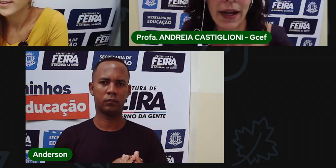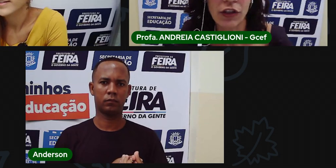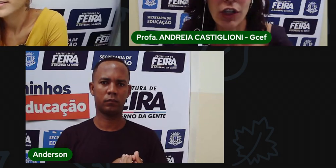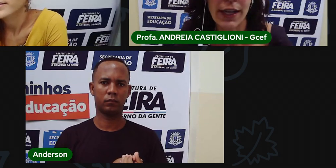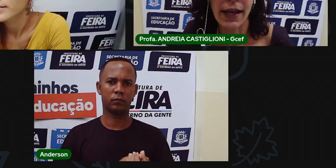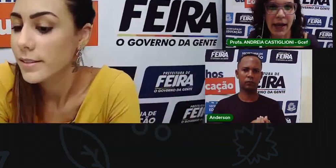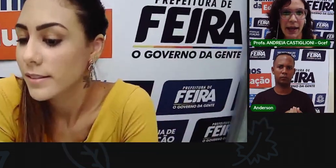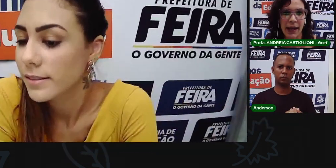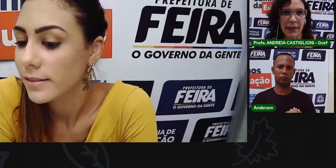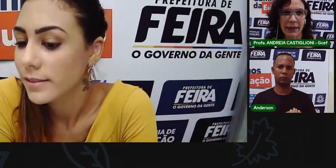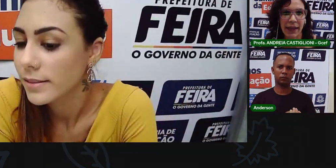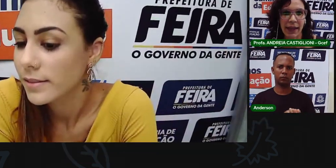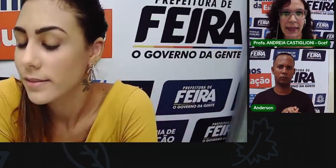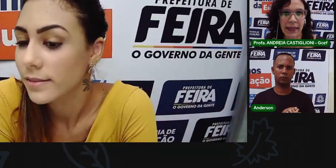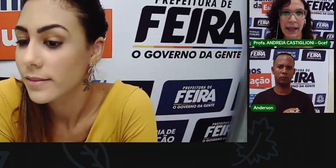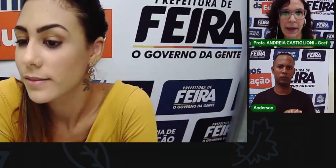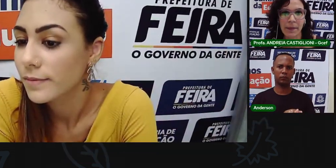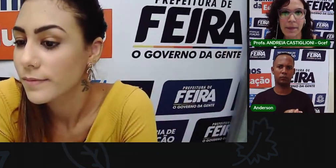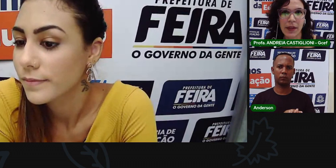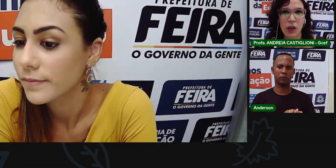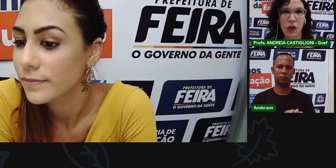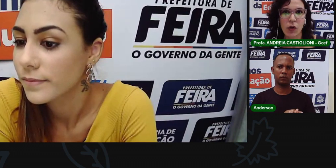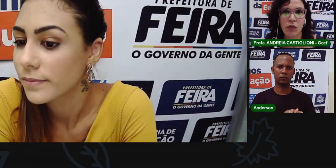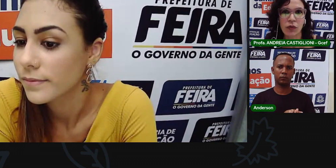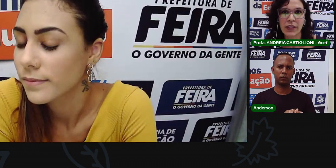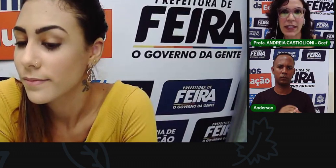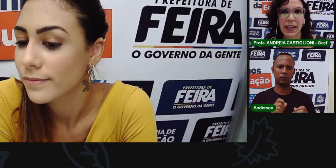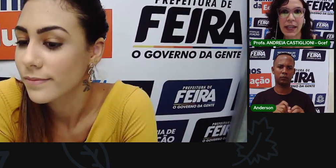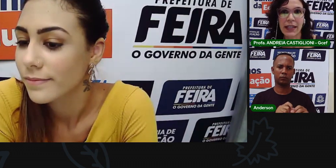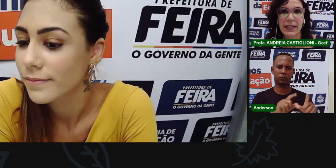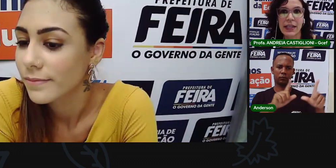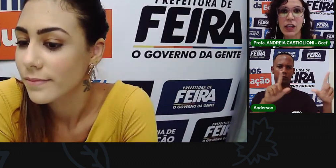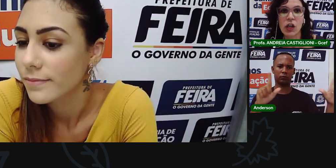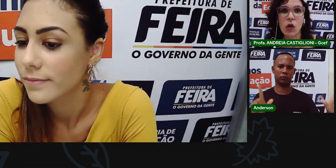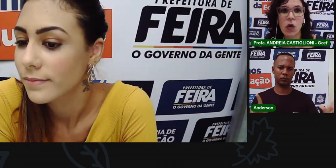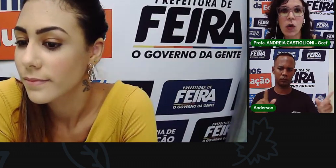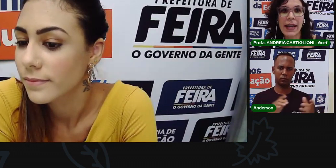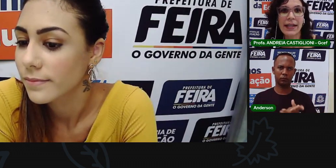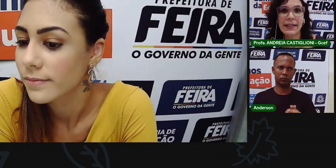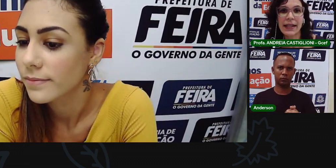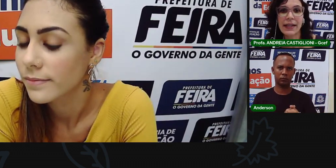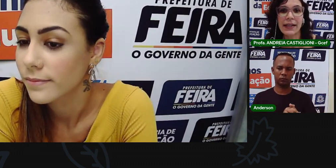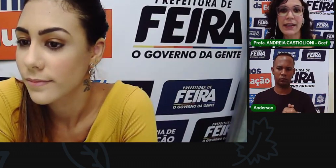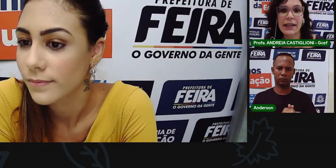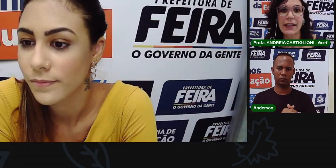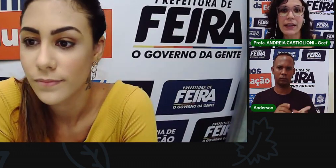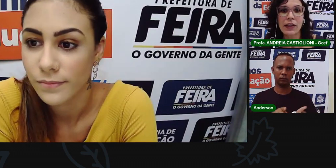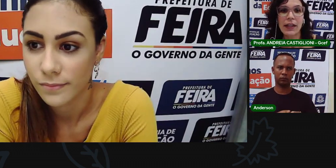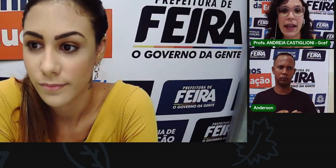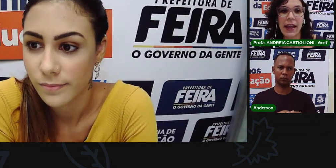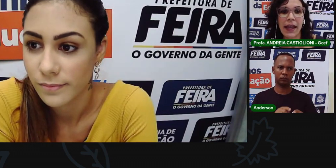Vou compartilhar a tela com vocês. Com essa